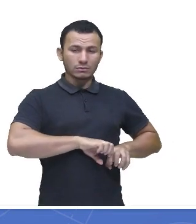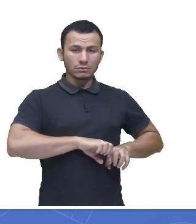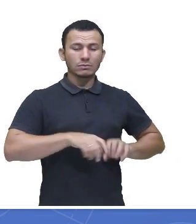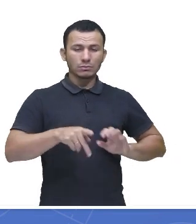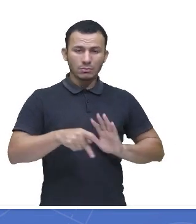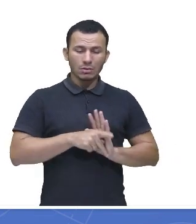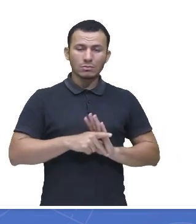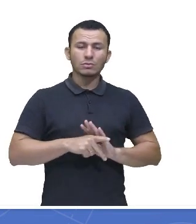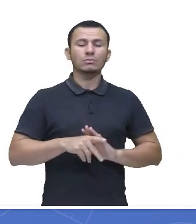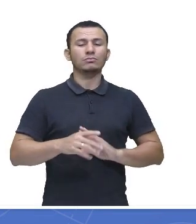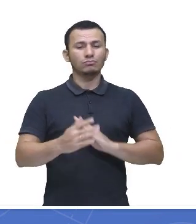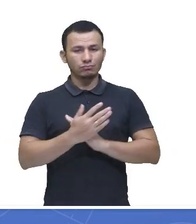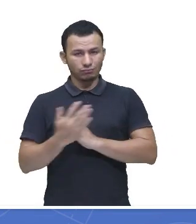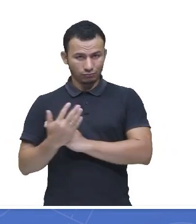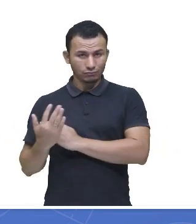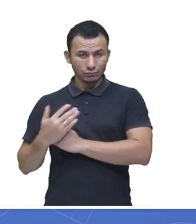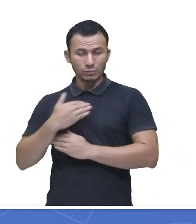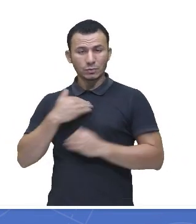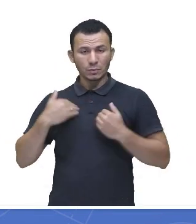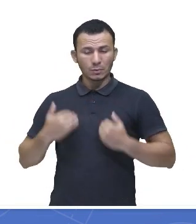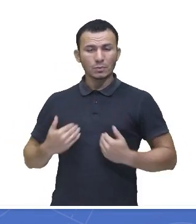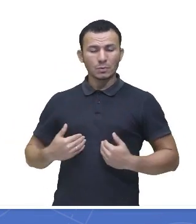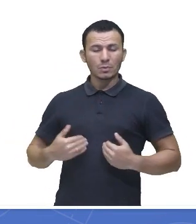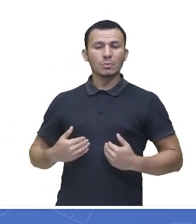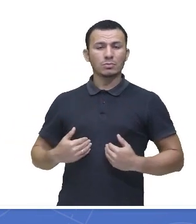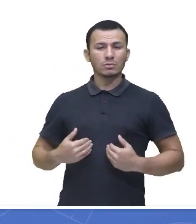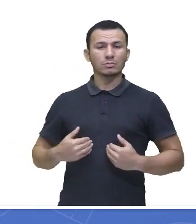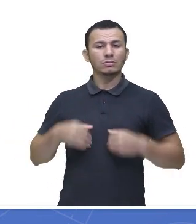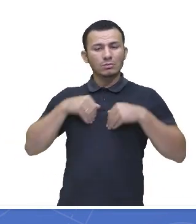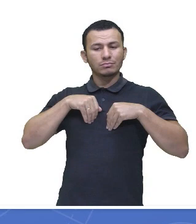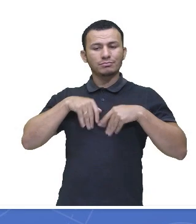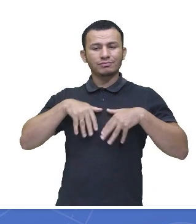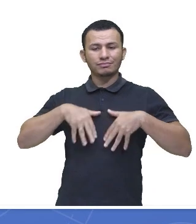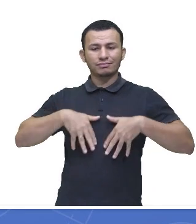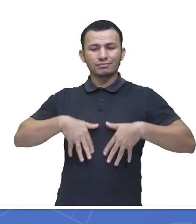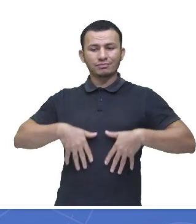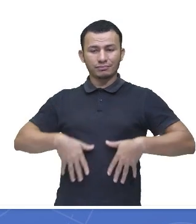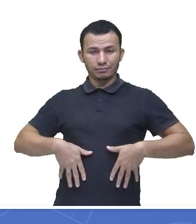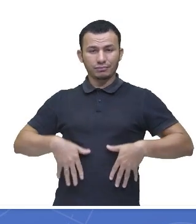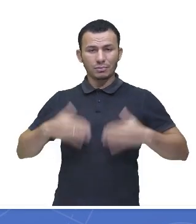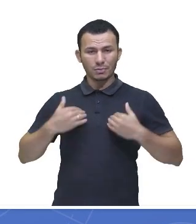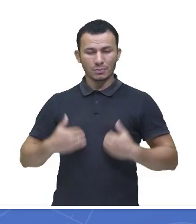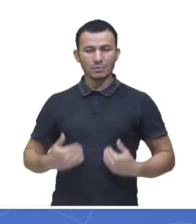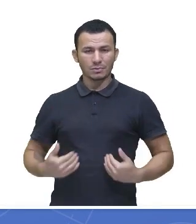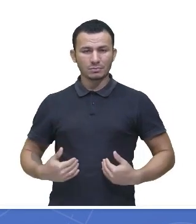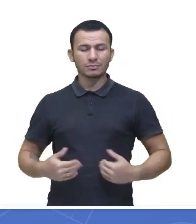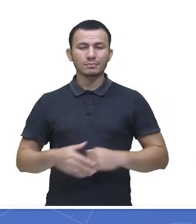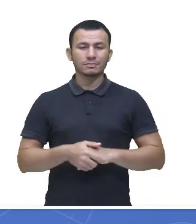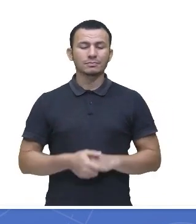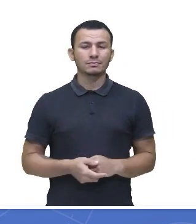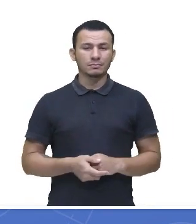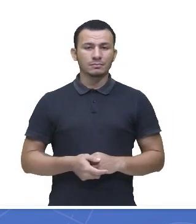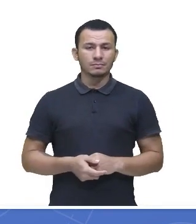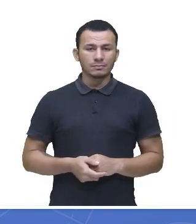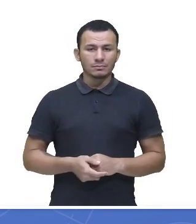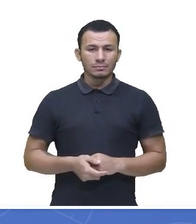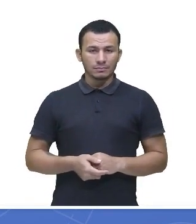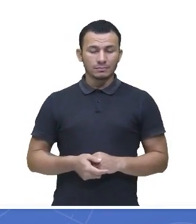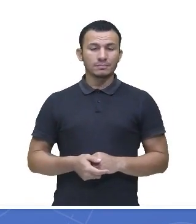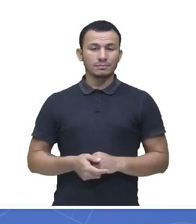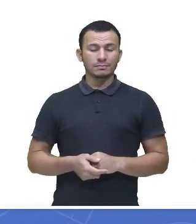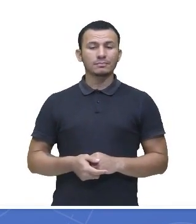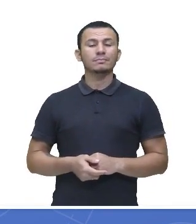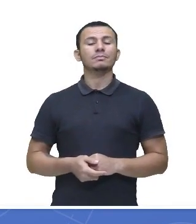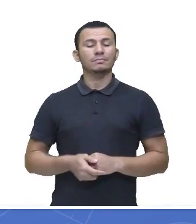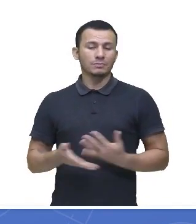meu intestino. E aí sim, o nutriente ele vai ser distribuído para todo o meu corpo. E aí eu vou ver, né, o